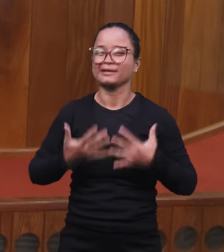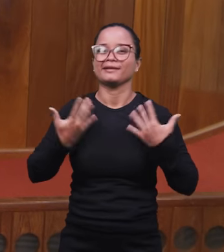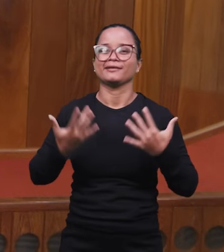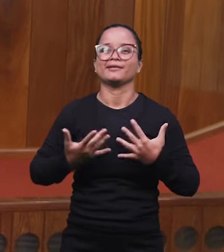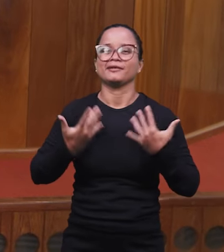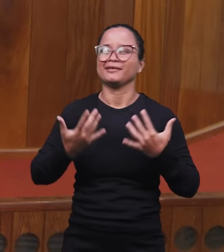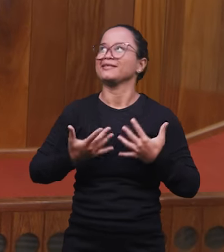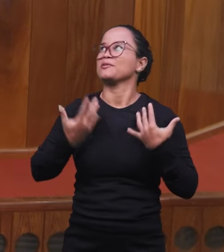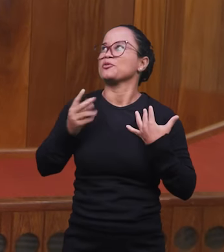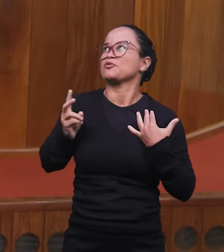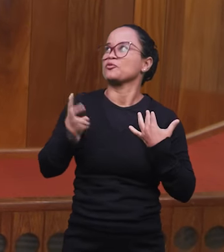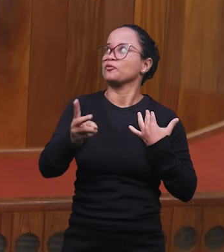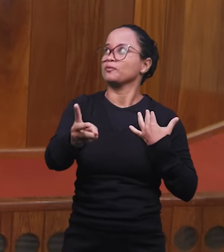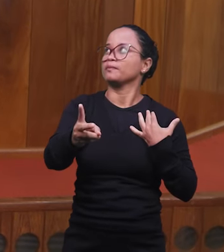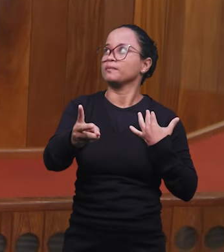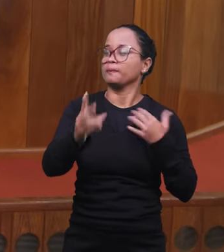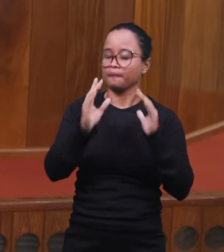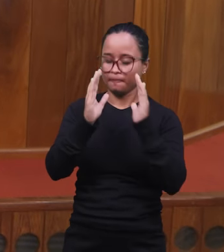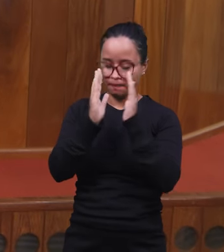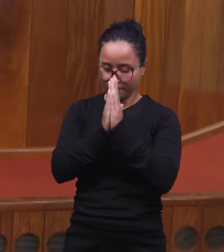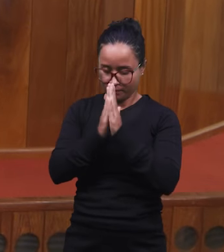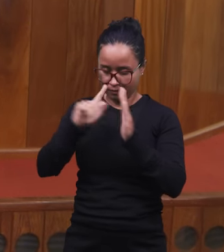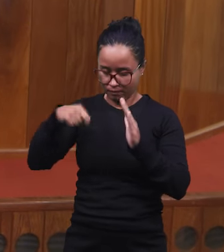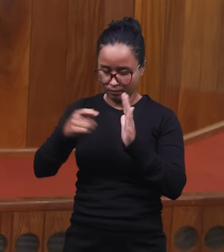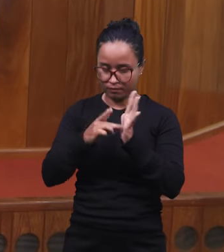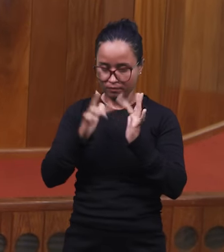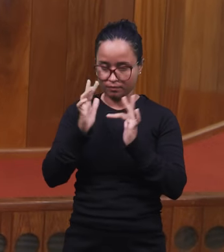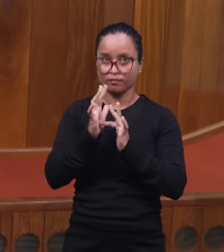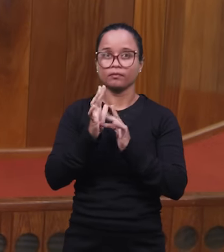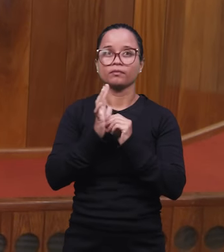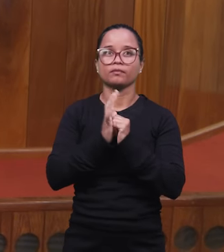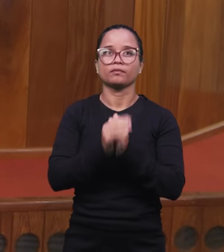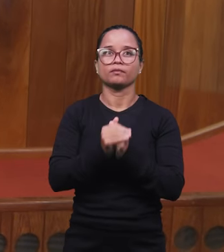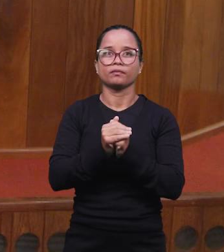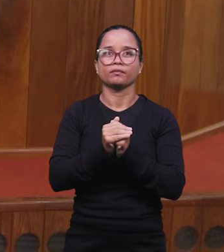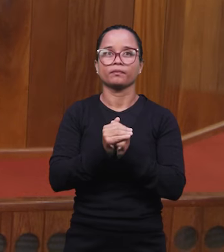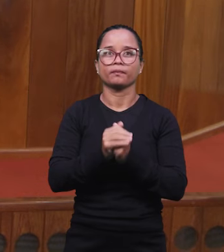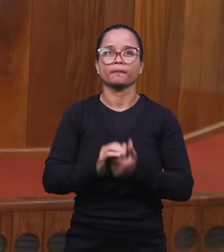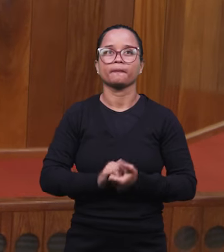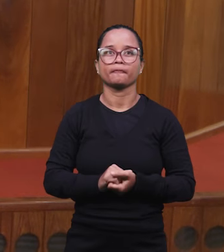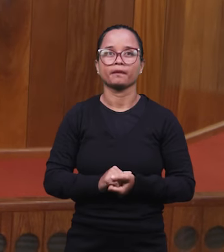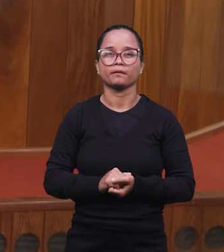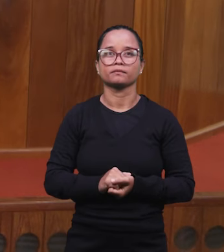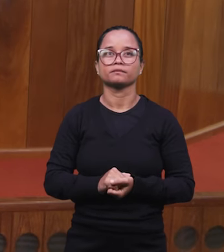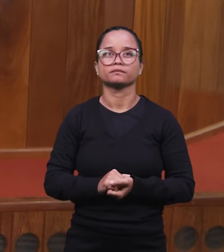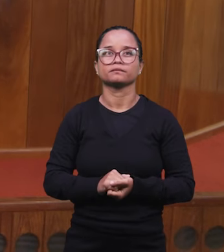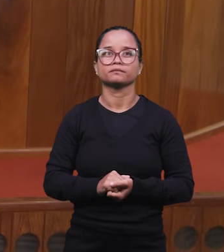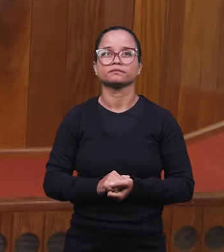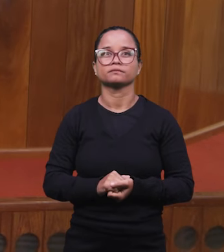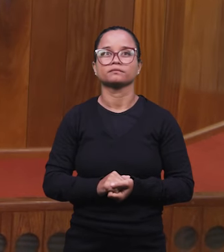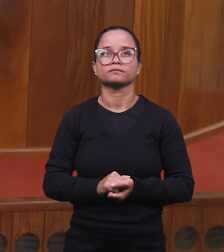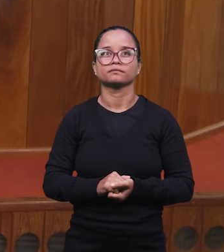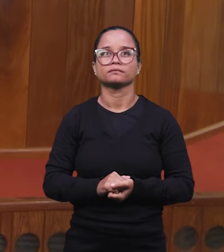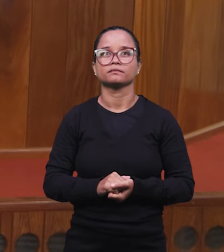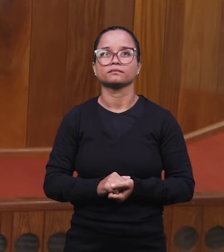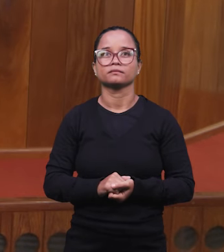saia mais do nosso coração, é a oração que fazemos em nome de Jesus. Amém. Glória a Jesus.